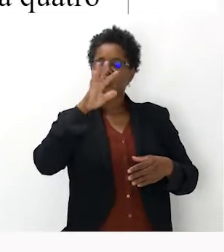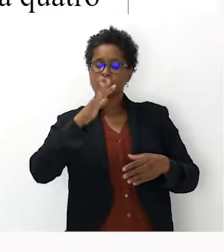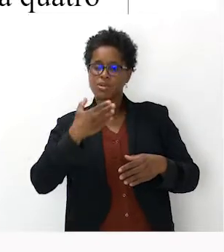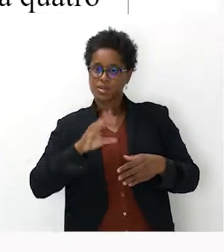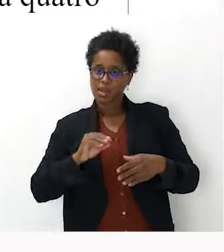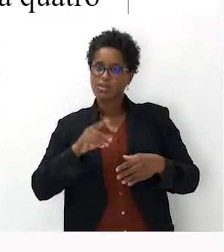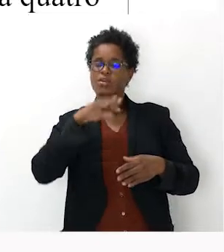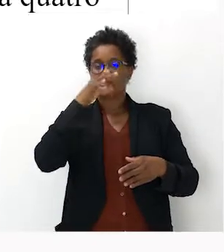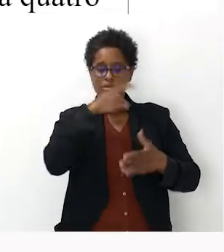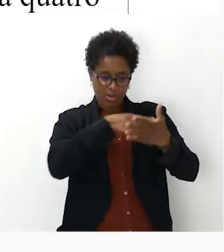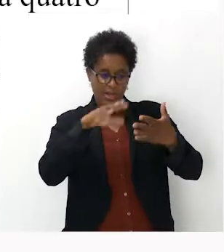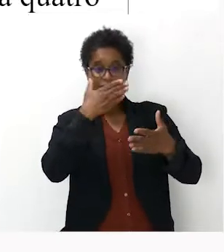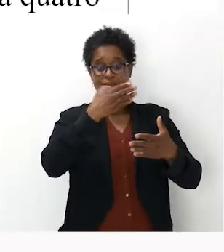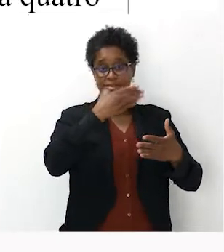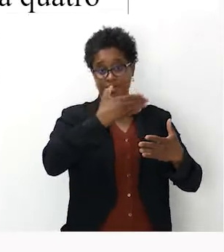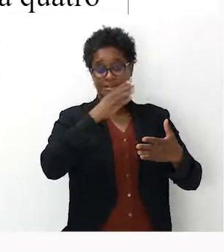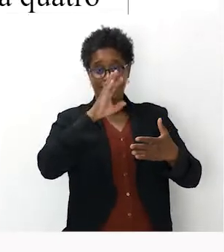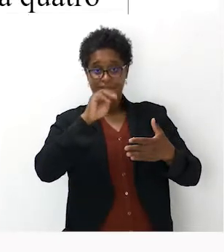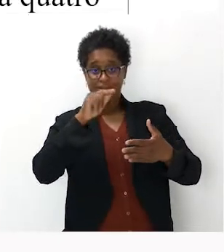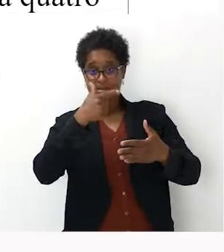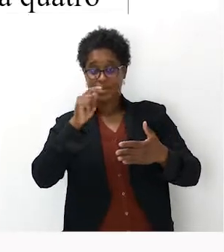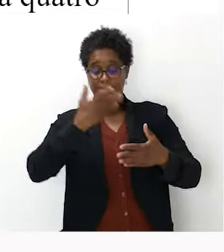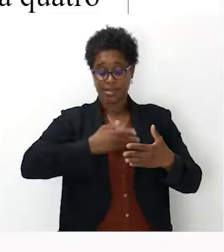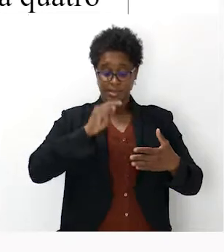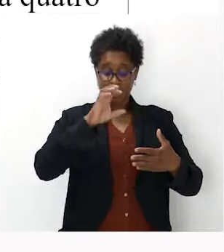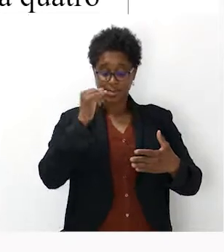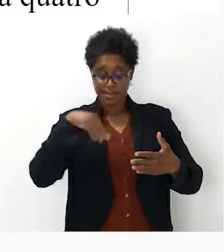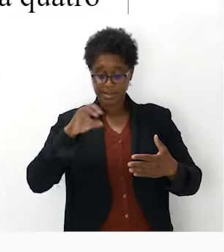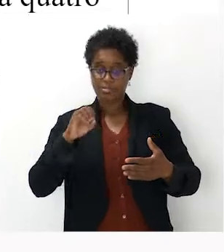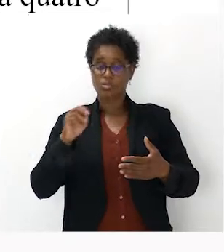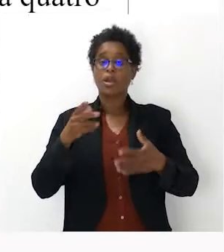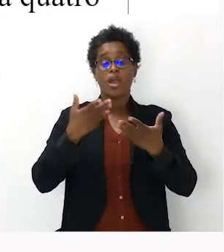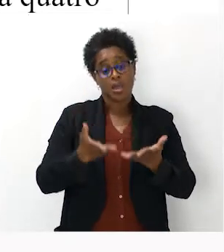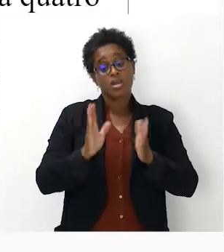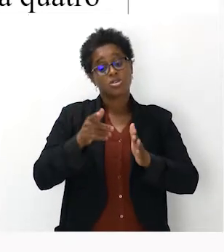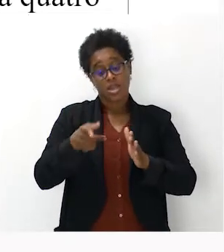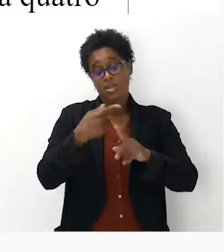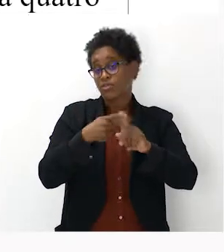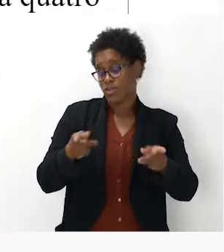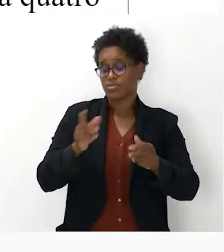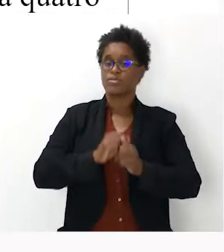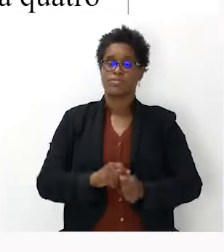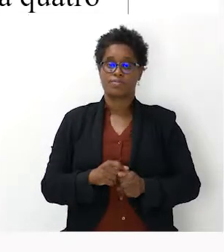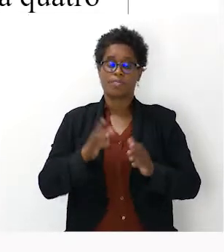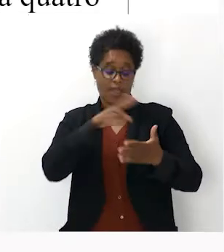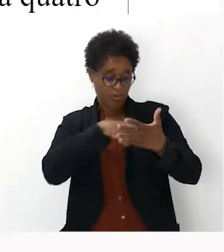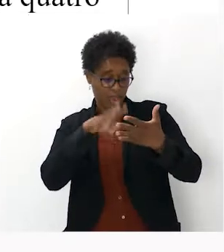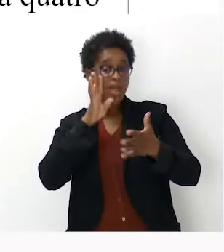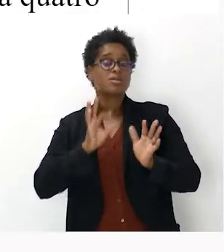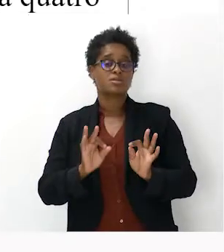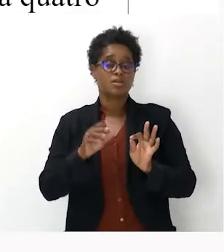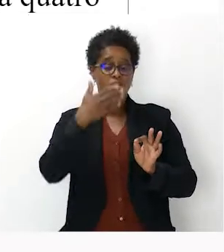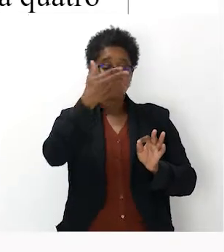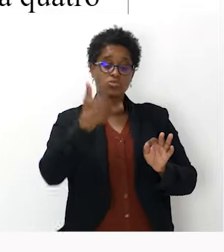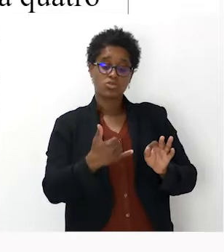7 décimos. Mas aqui, já na razão, nós vamos ler de forma diferente. Vamos ler assim. 1